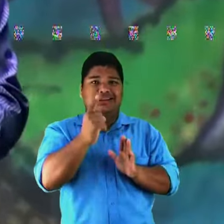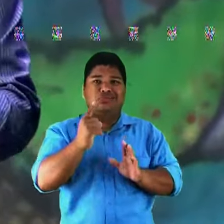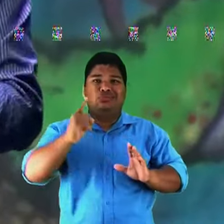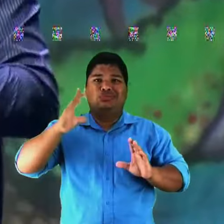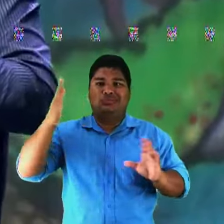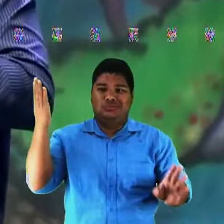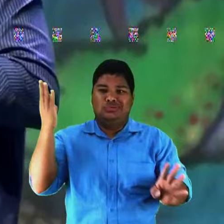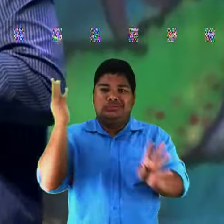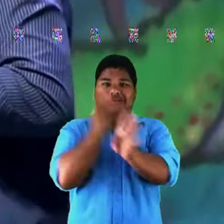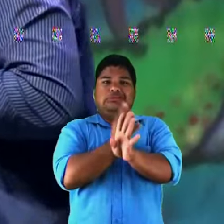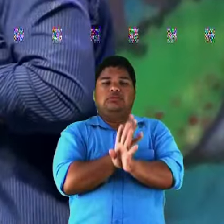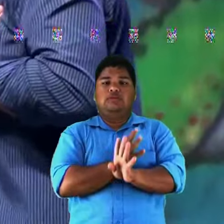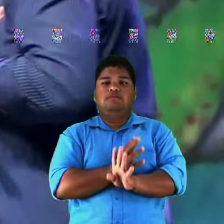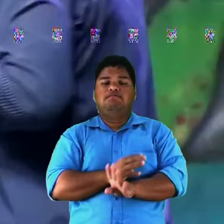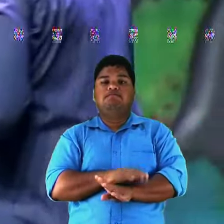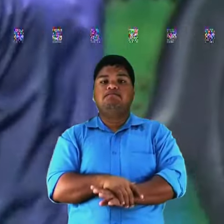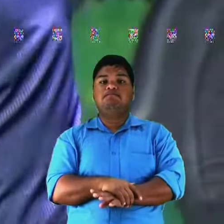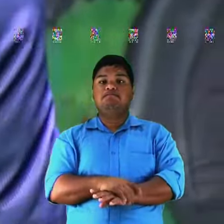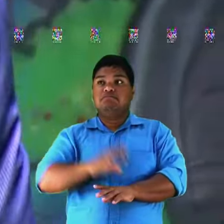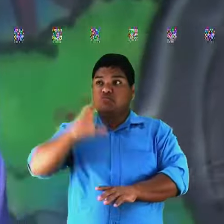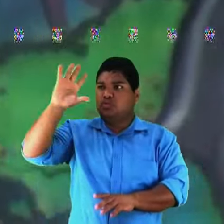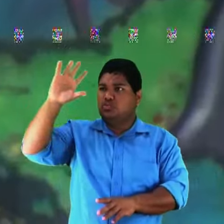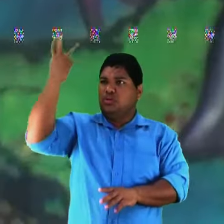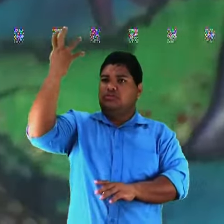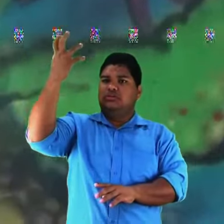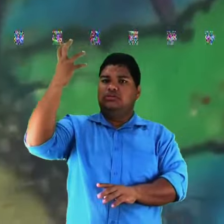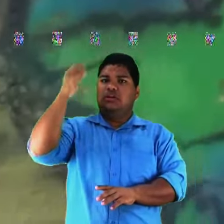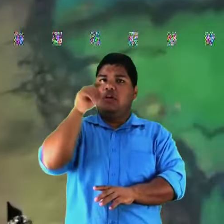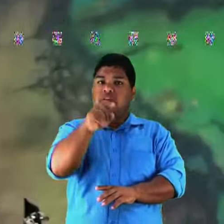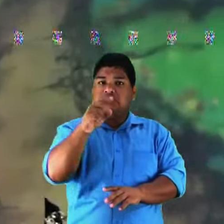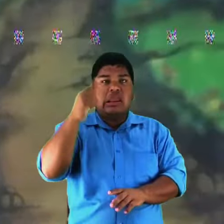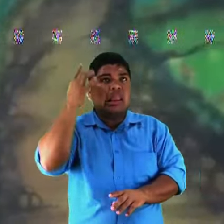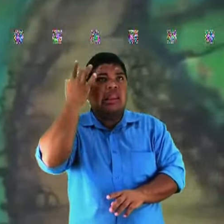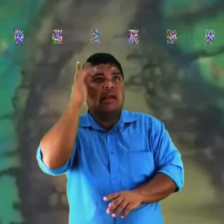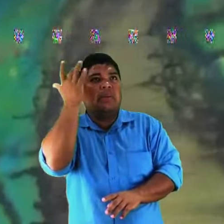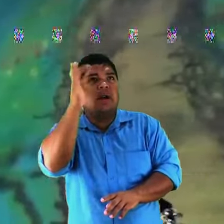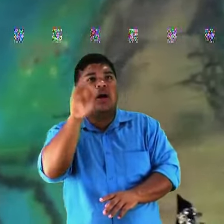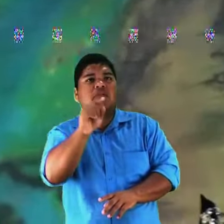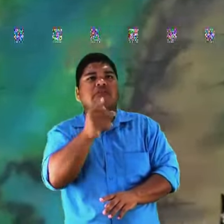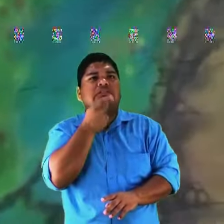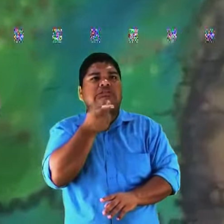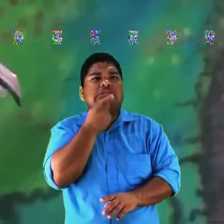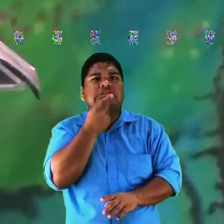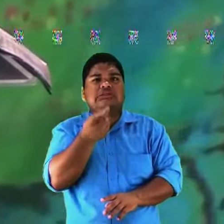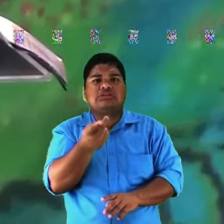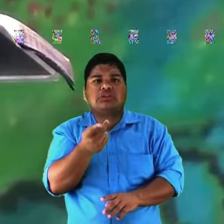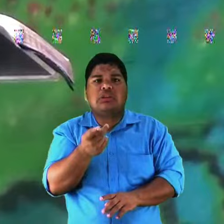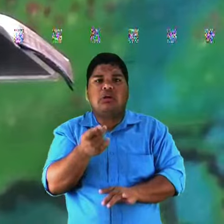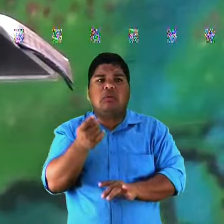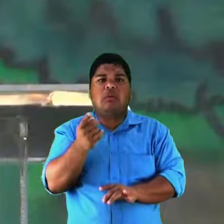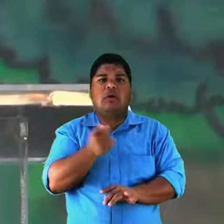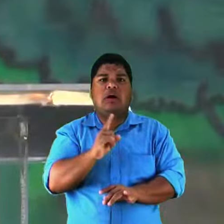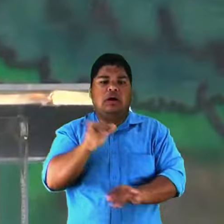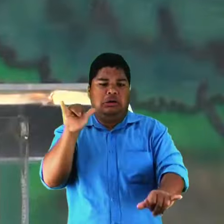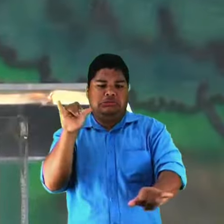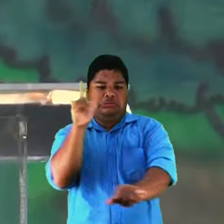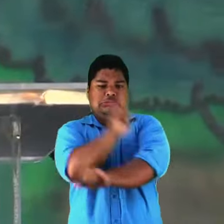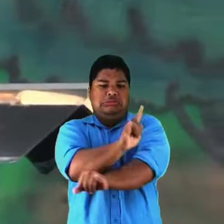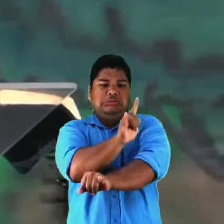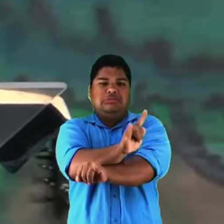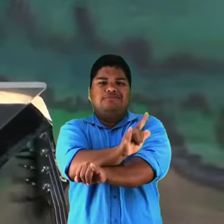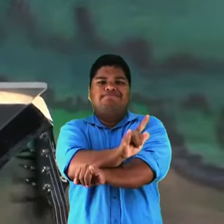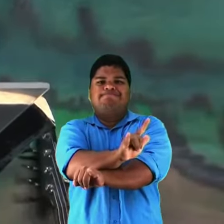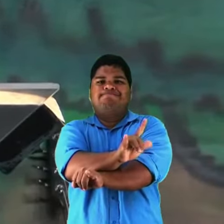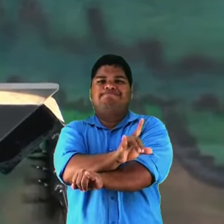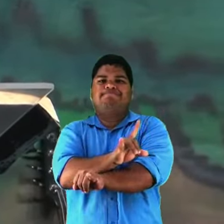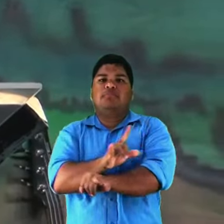E aí ele começa: vocês ouviram o que foi dito aos antigos? Não adulterarás? Mas eu vos falo,